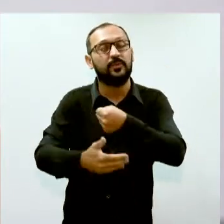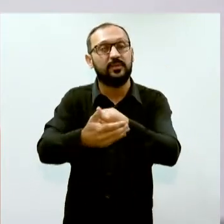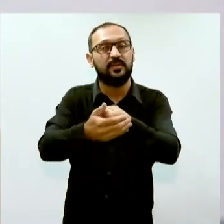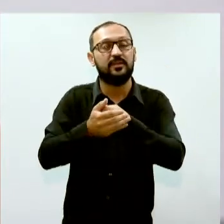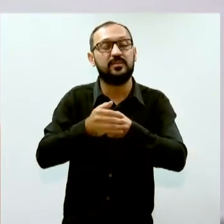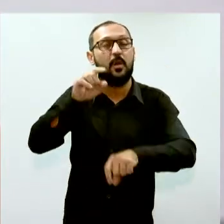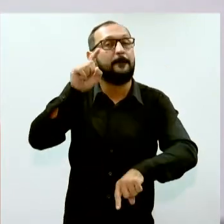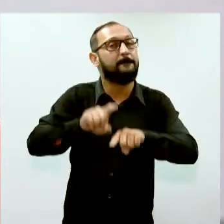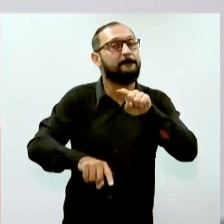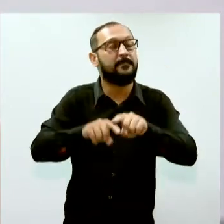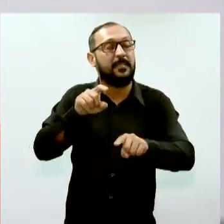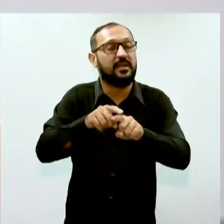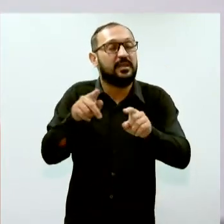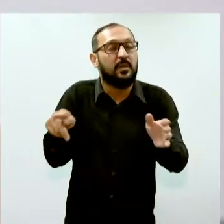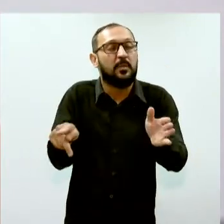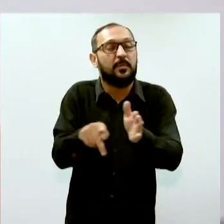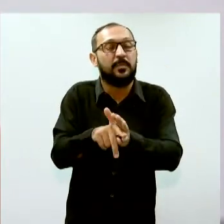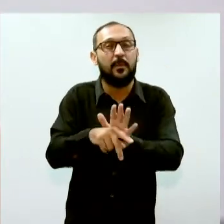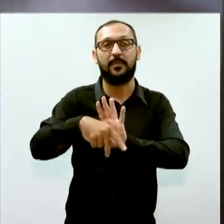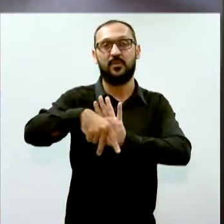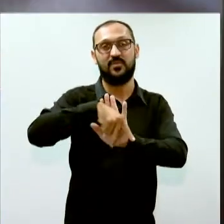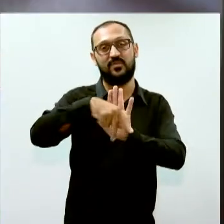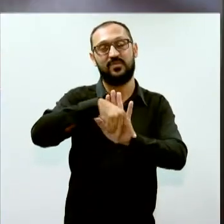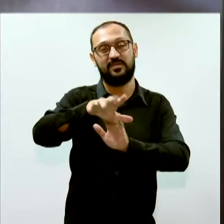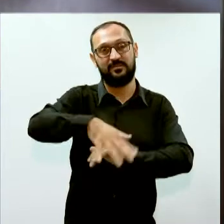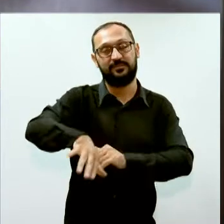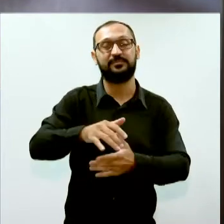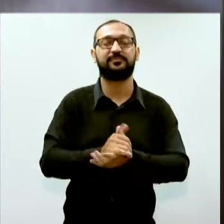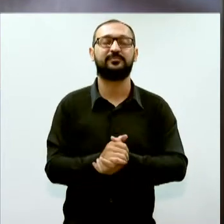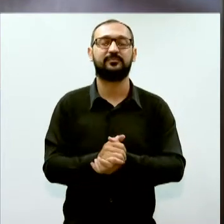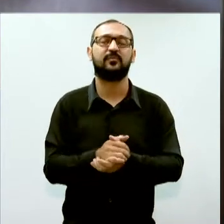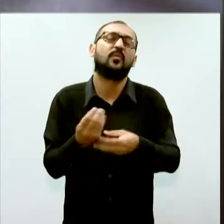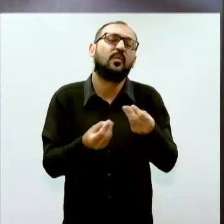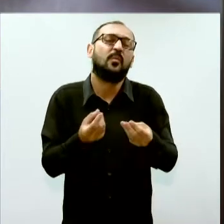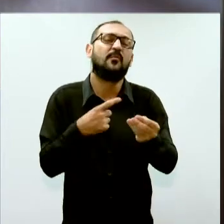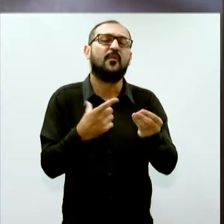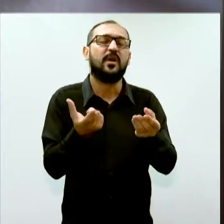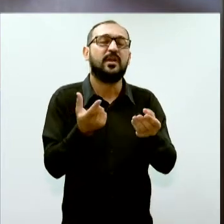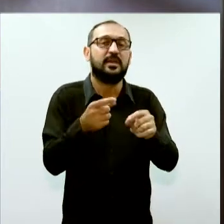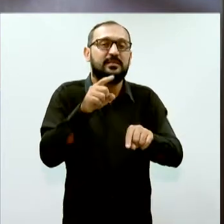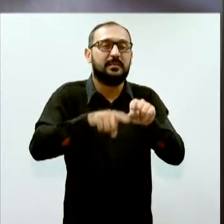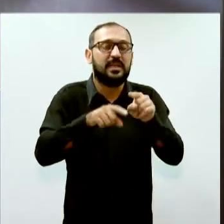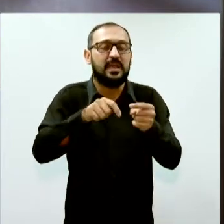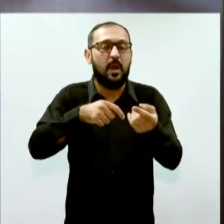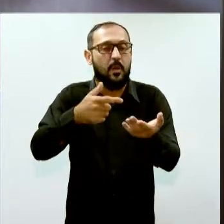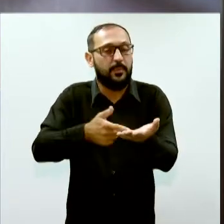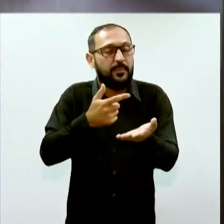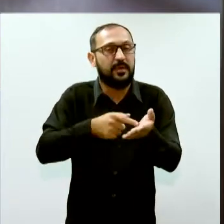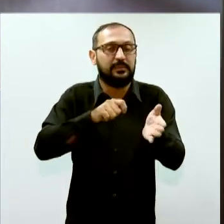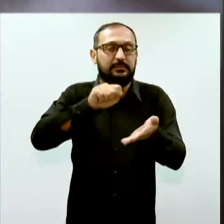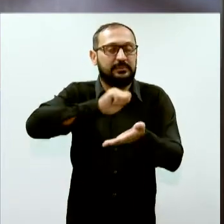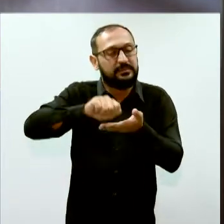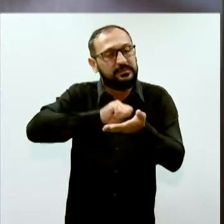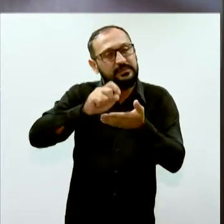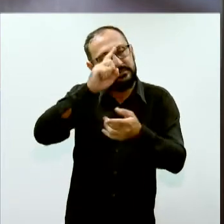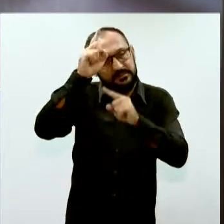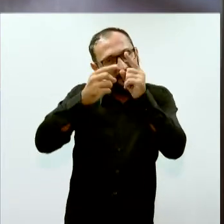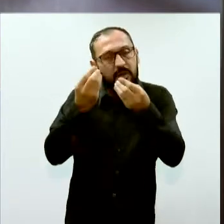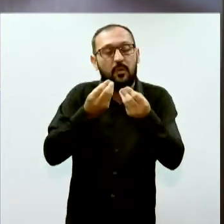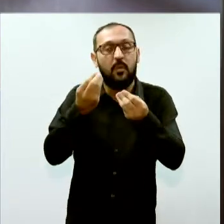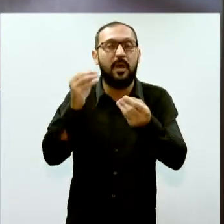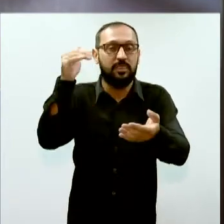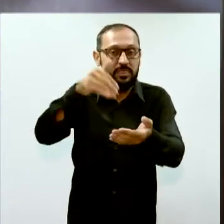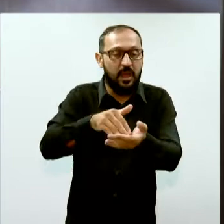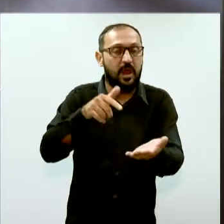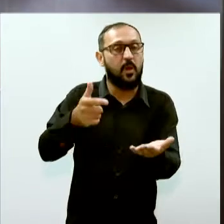cultural, material e imaterial dessas comunidades. Denise, como que foi o processo de construção do livro até a publicação e quais